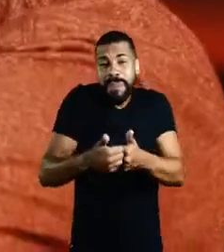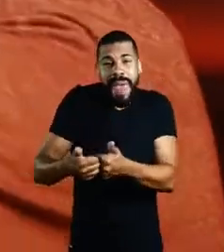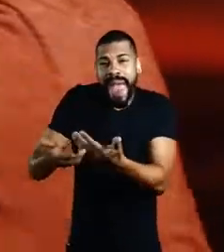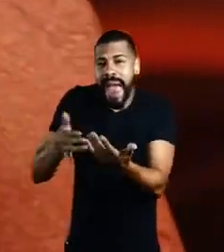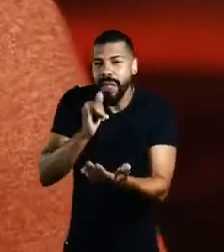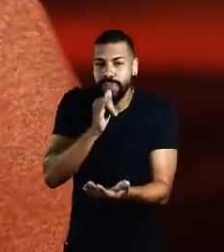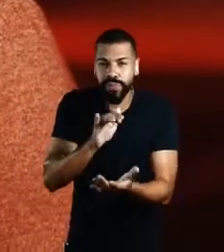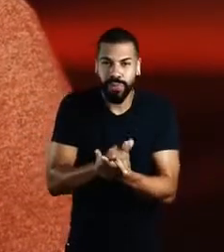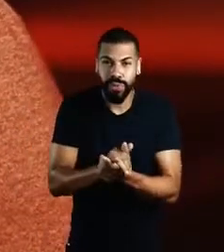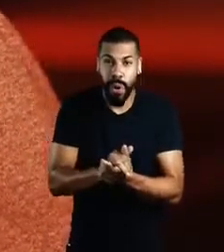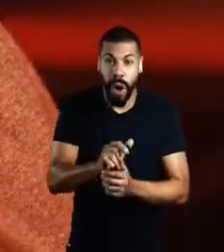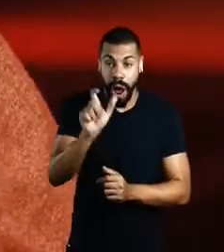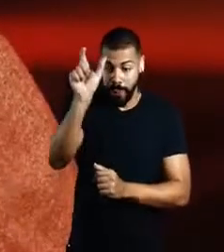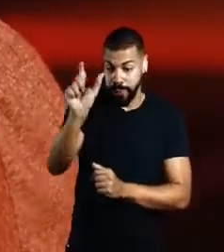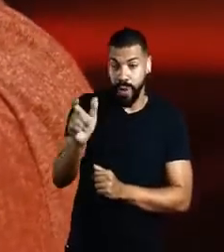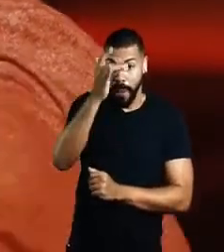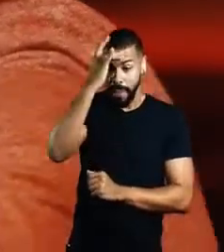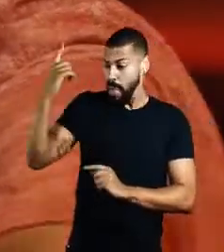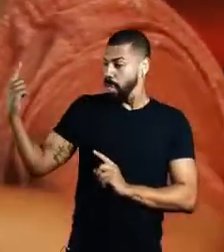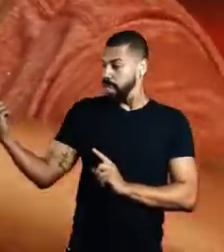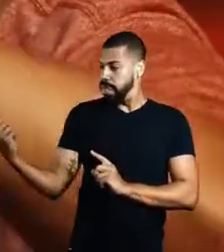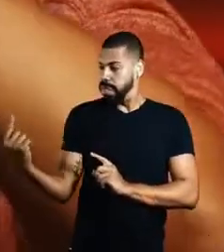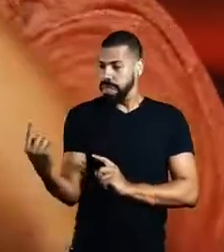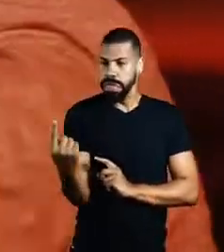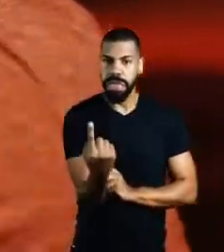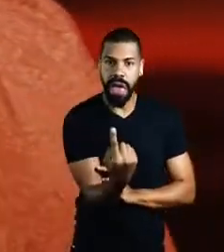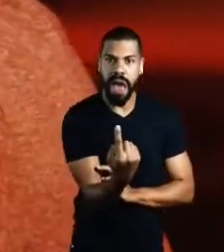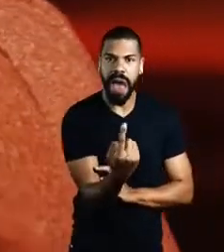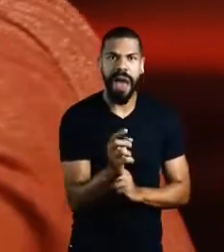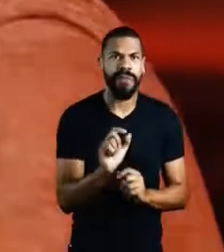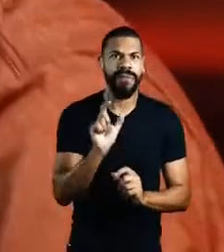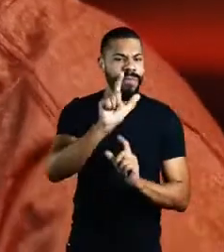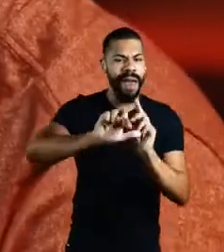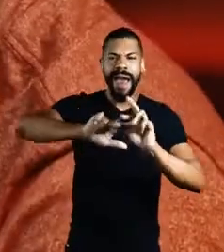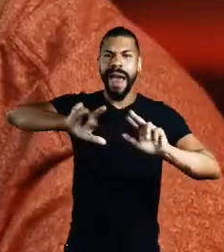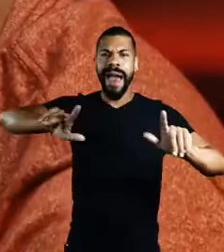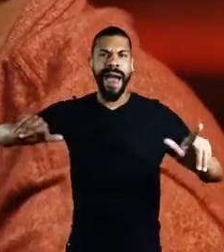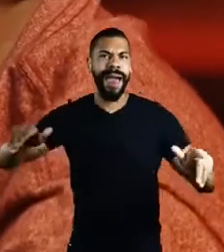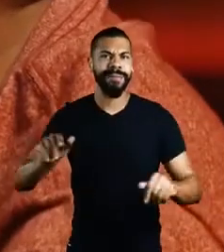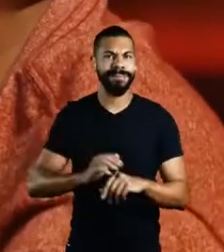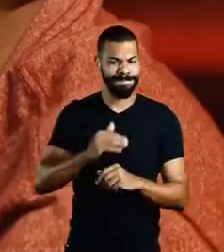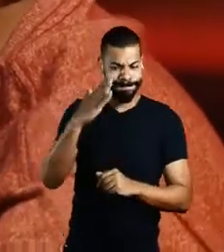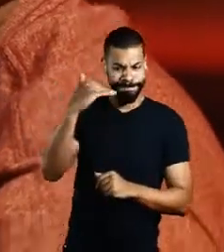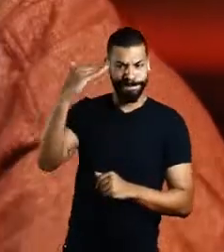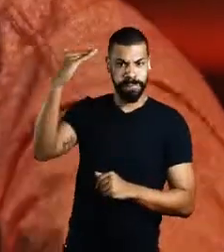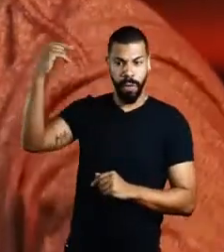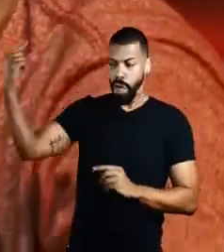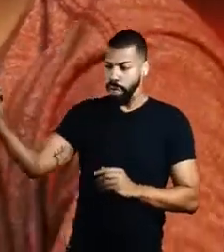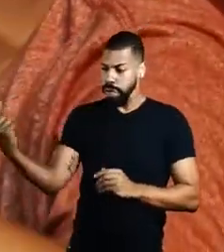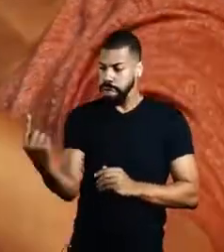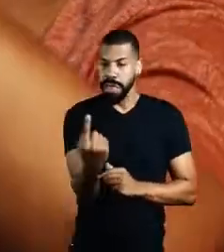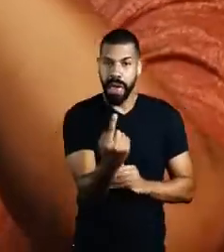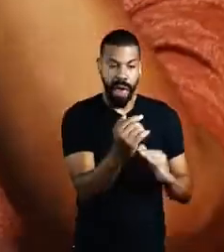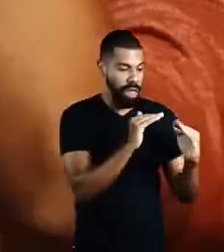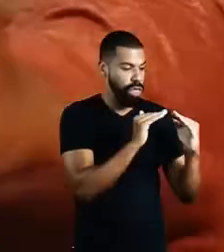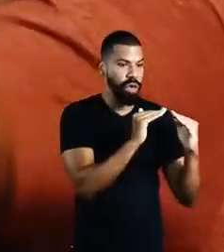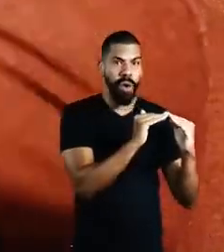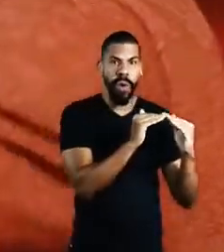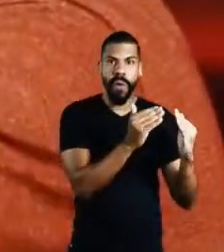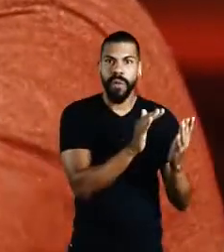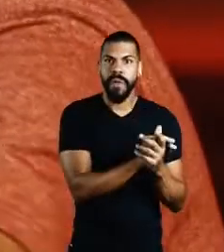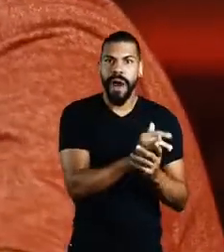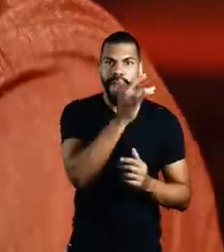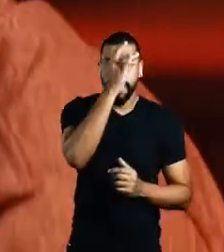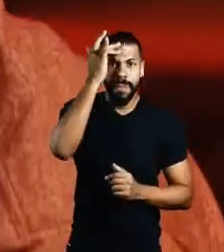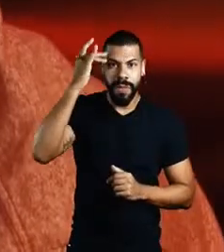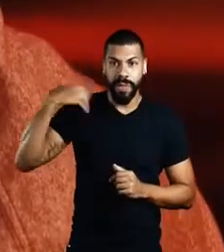vê o James Brown chegar na esquina da sua casa, você vê o Sylvester chegar na esquina da sua casa, você vê o Village